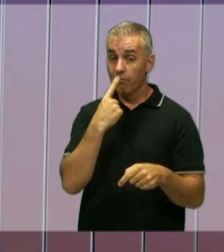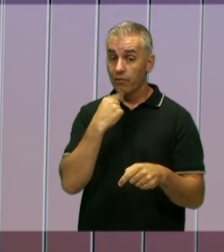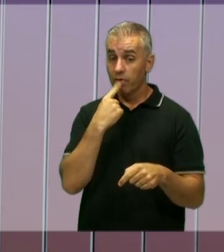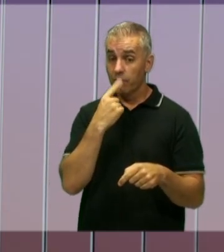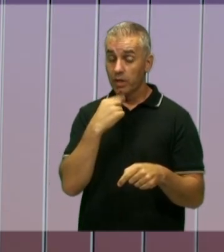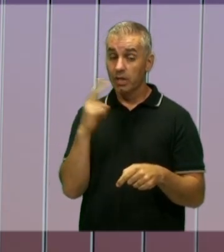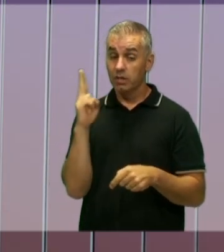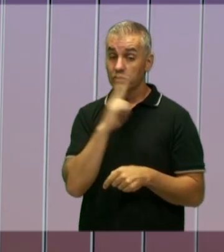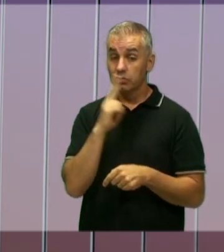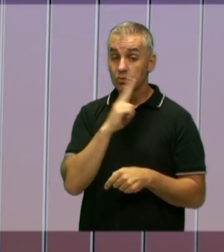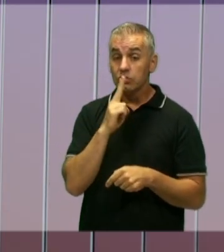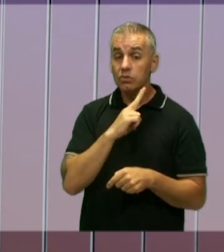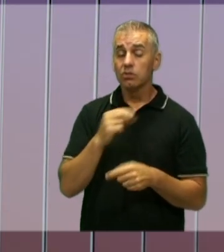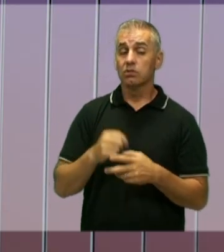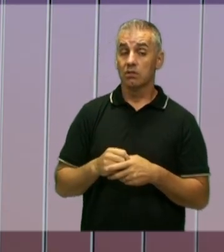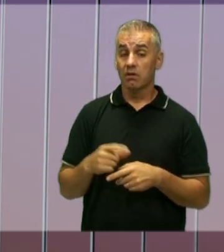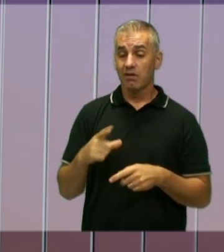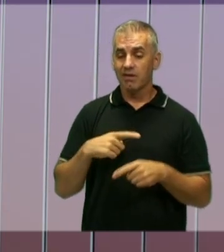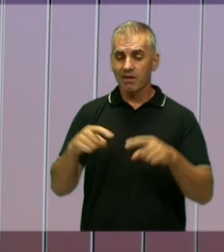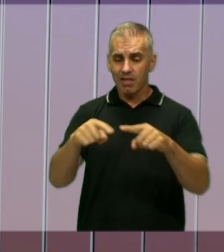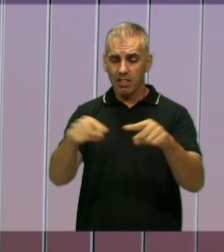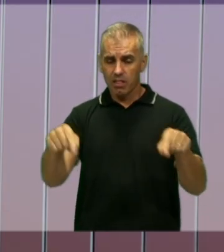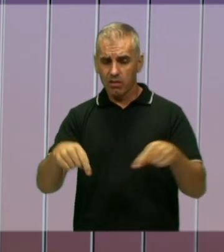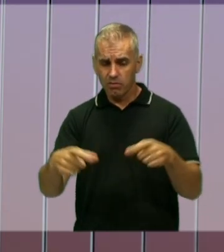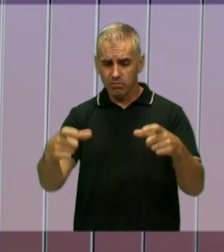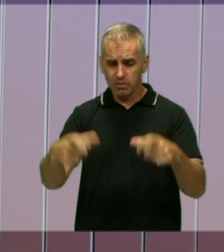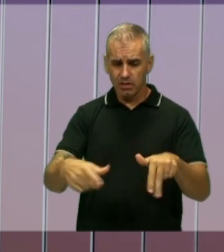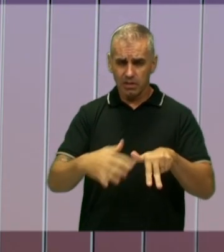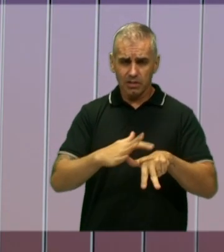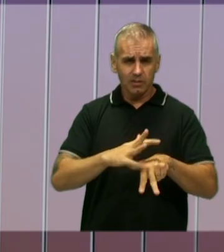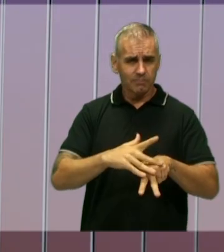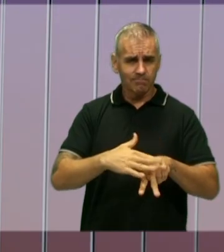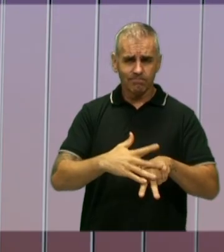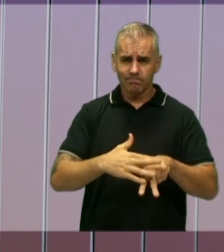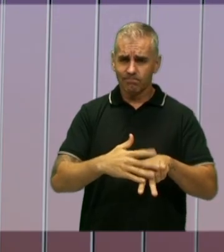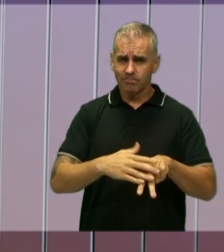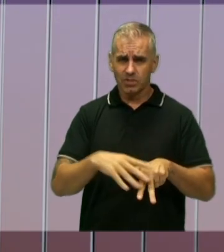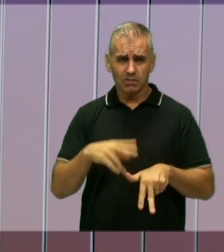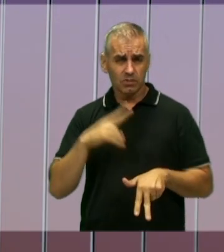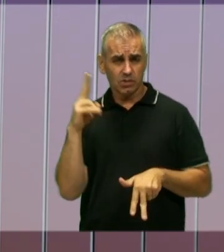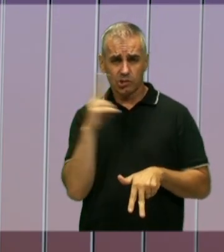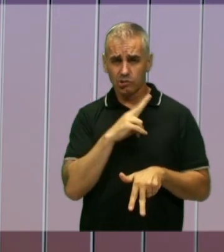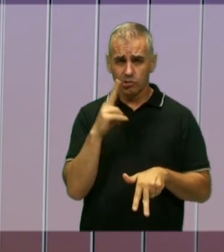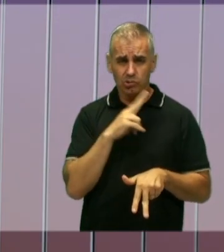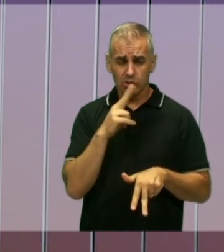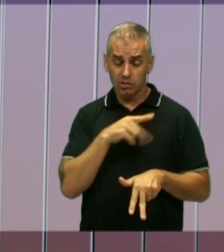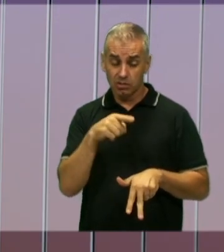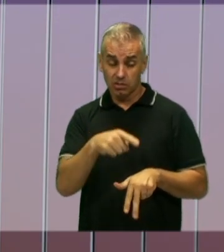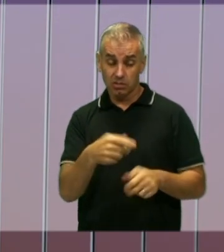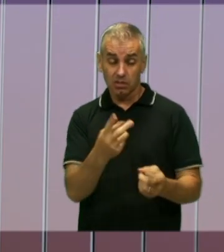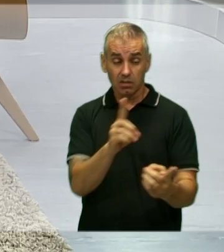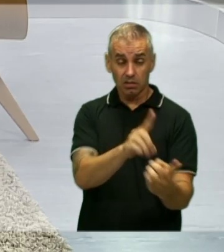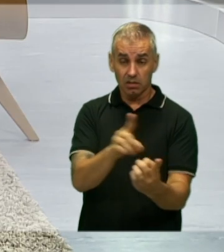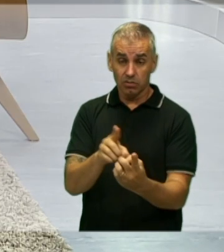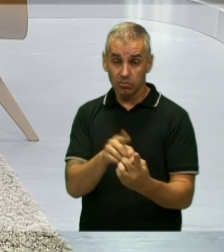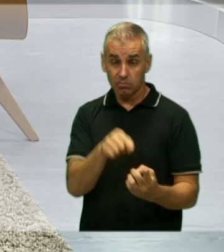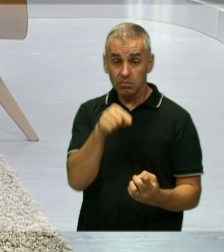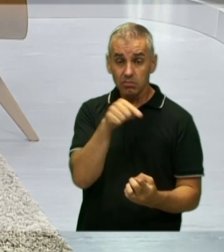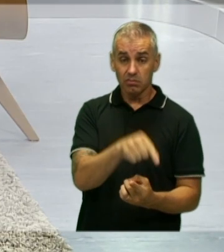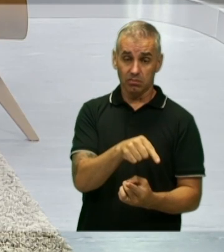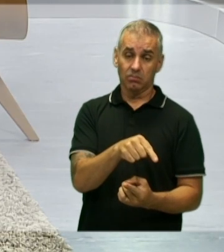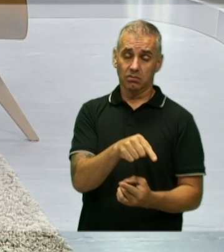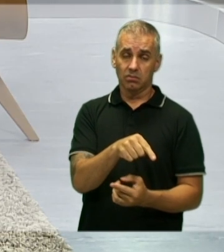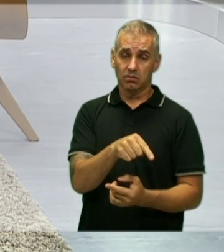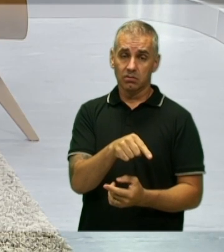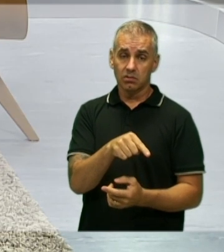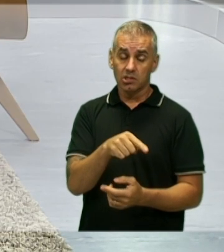sala vermelha é aquele ambiente onde, quando o paciente está num quadro de urgência ou emergência, ele vai ser atendido ali, né? Um quadro em que